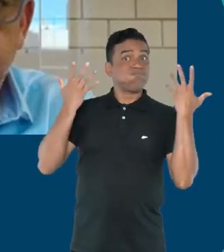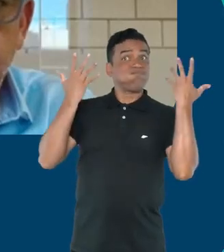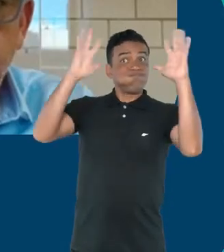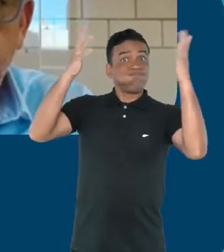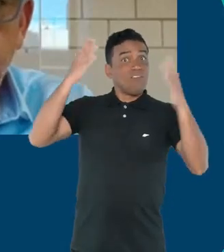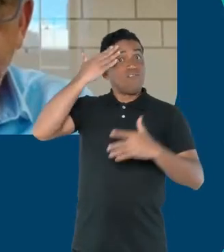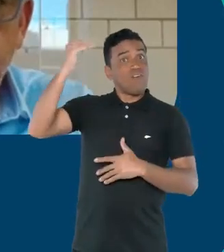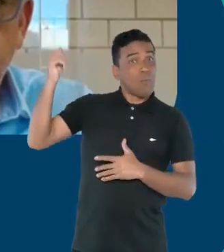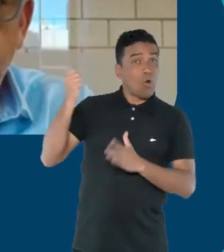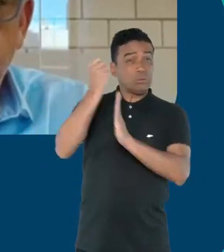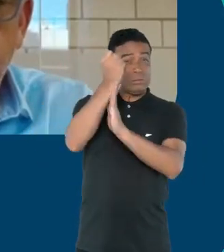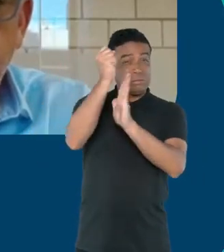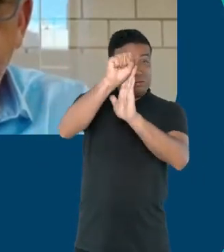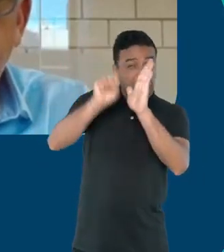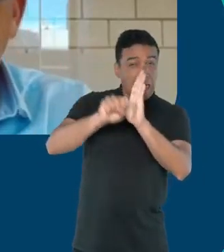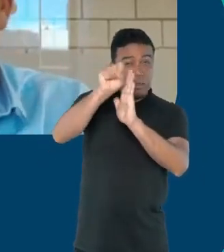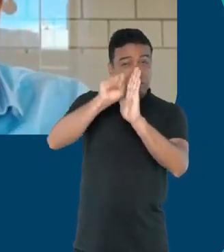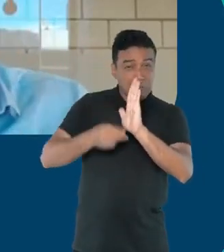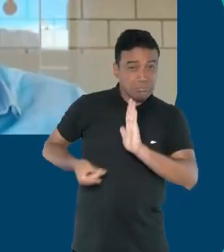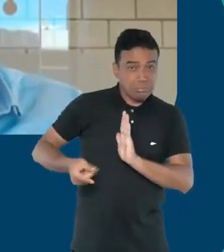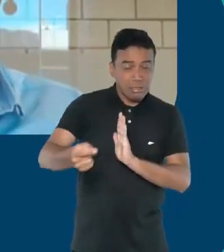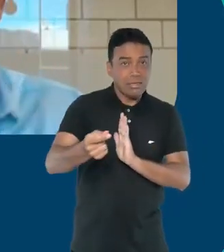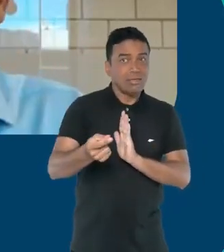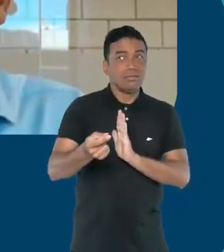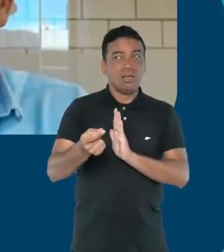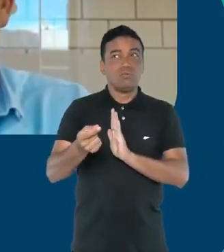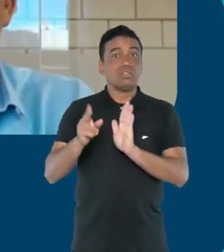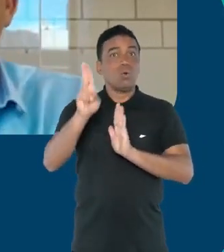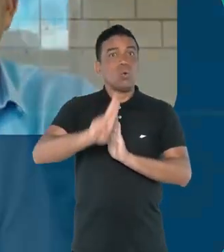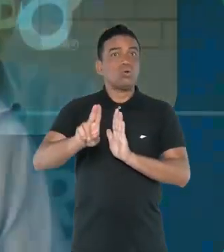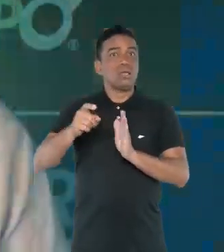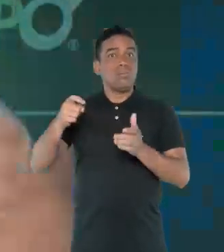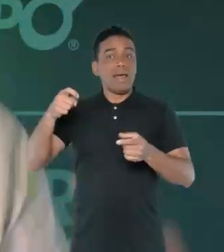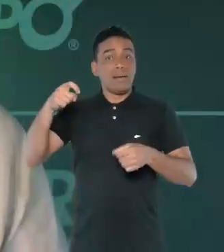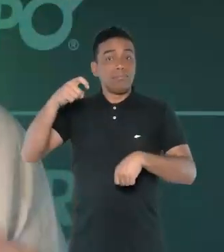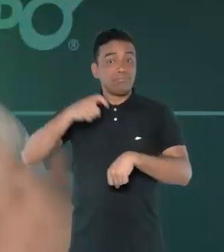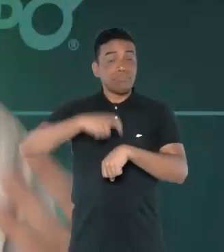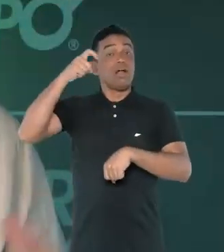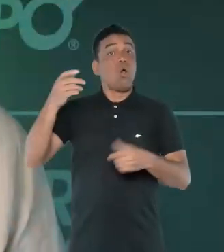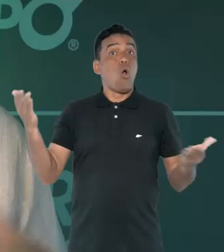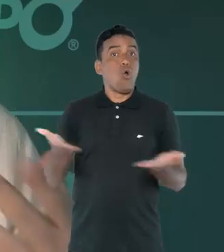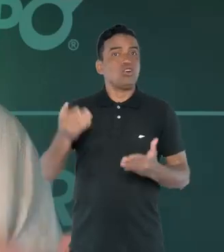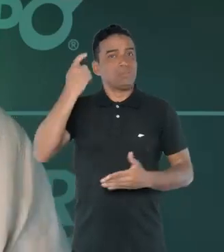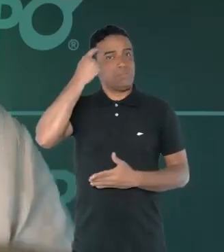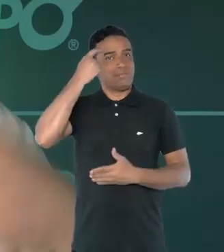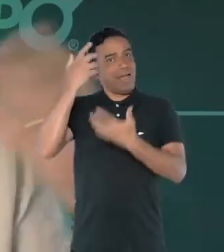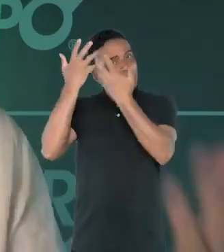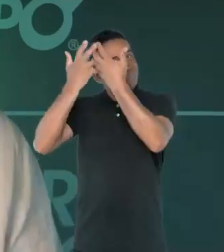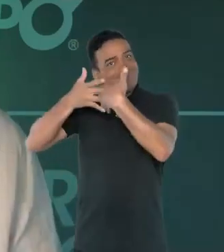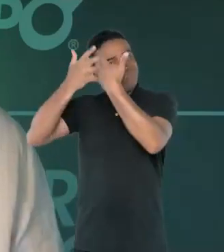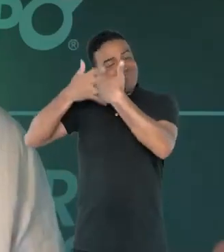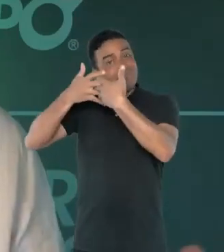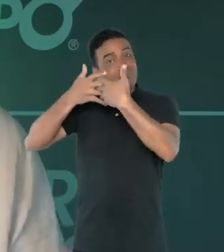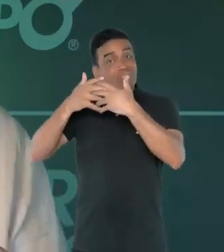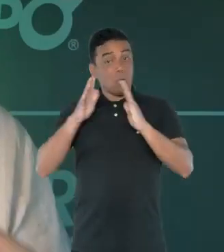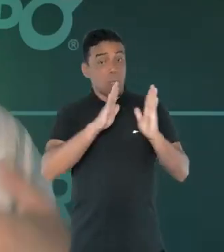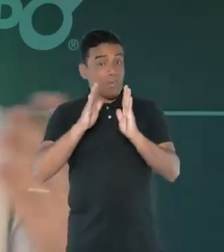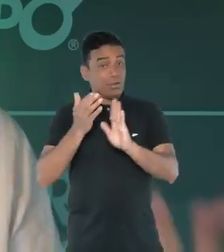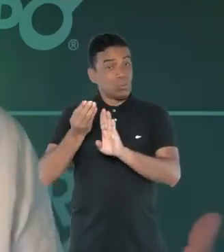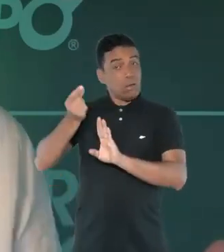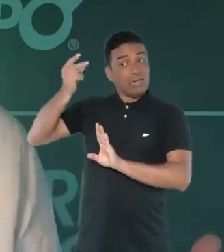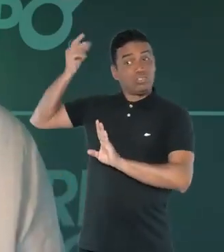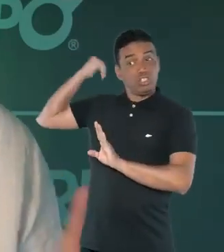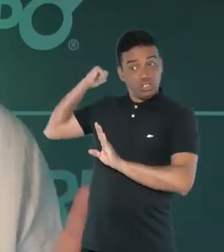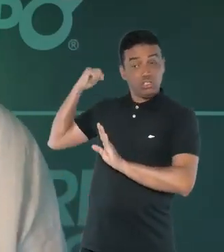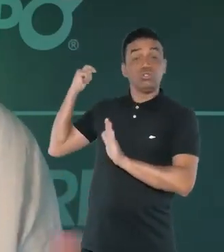esse pensamento dele como uma ferramenta para pensar hoje, não é? Você não só foca no momento onde ele escreve e no que